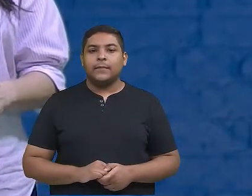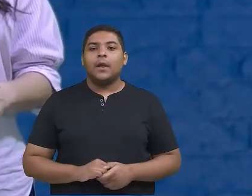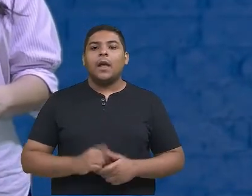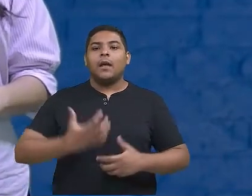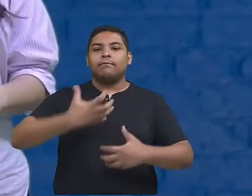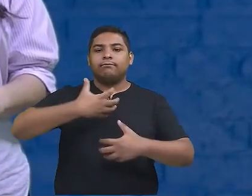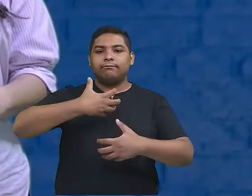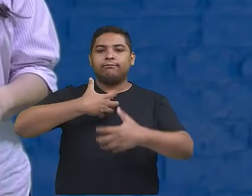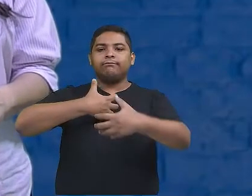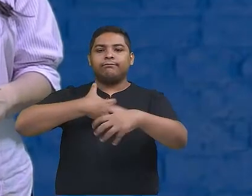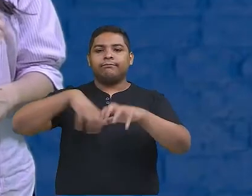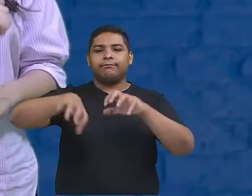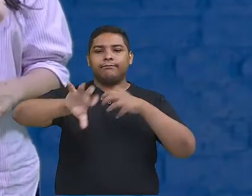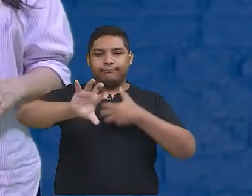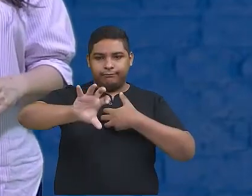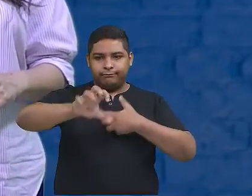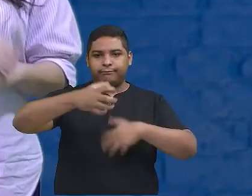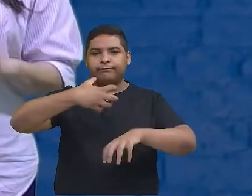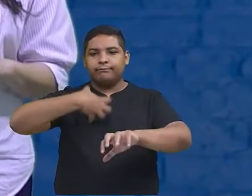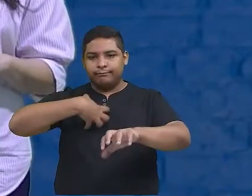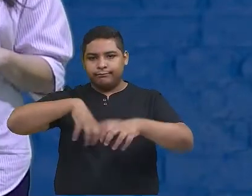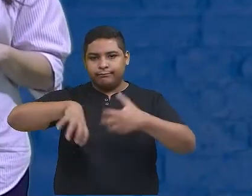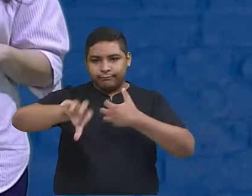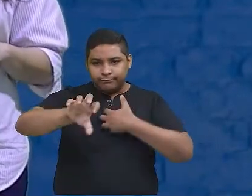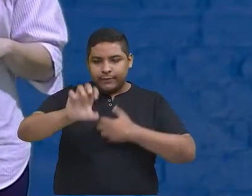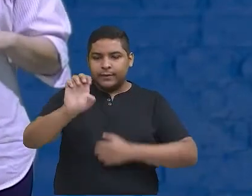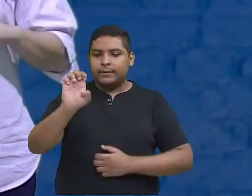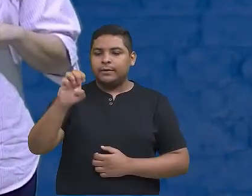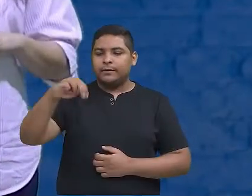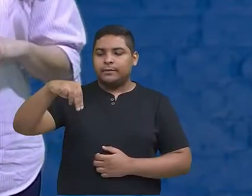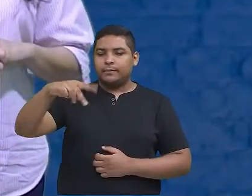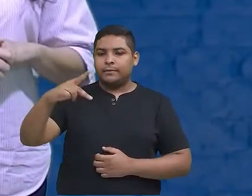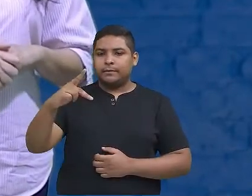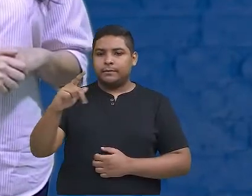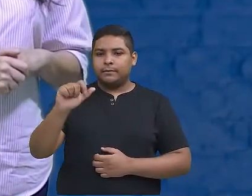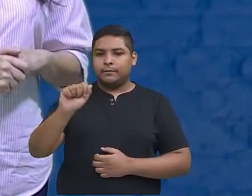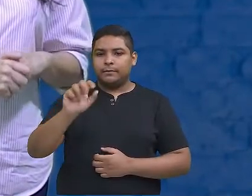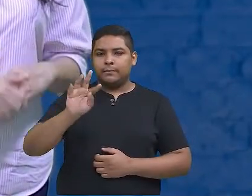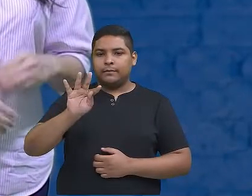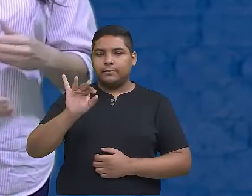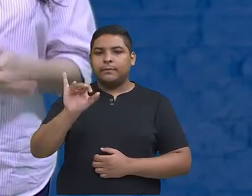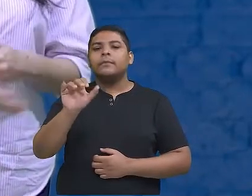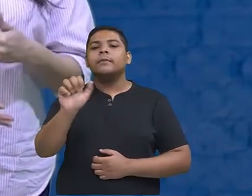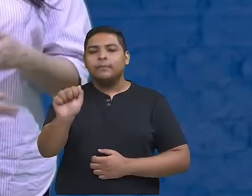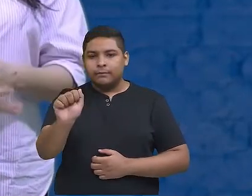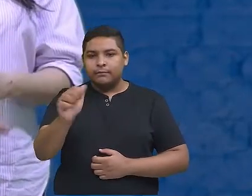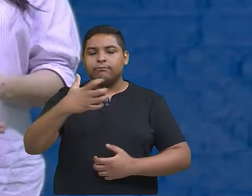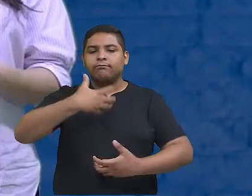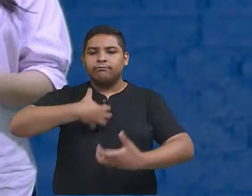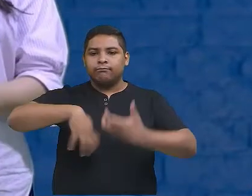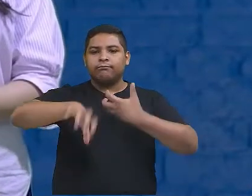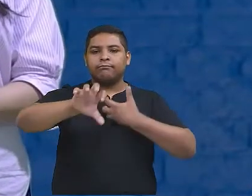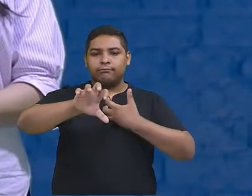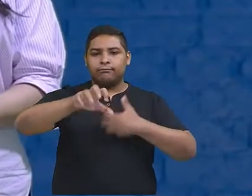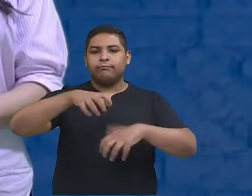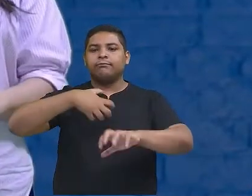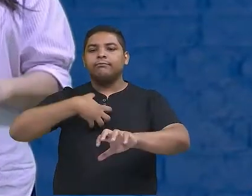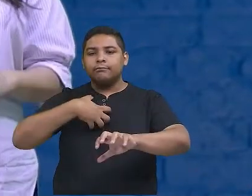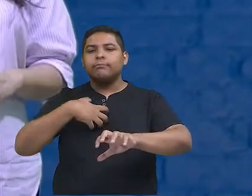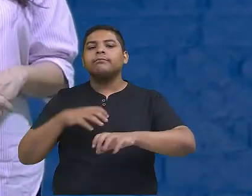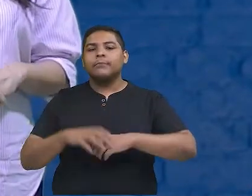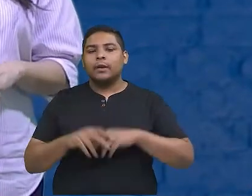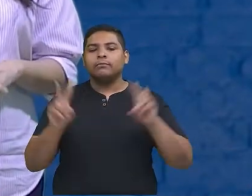Empatia. Alguém sabe o que é empatia? Bora lá, João? Vamos falar sobre